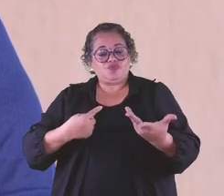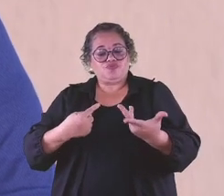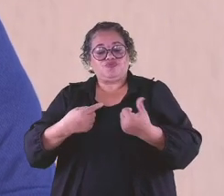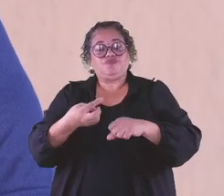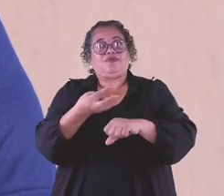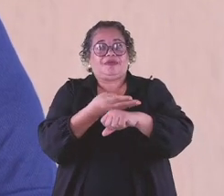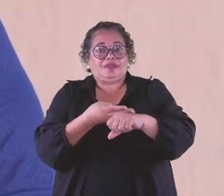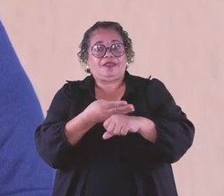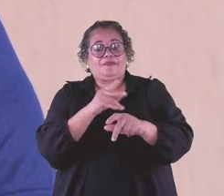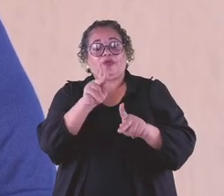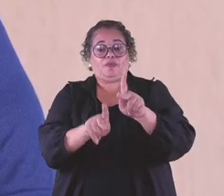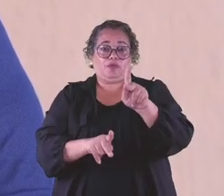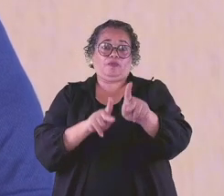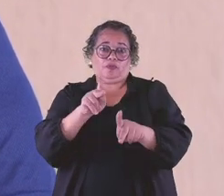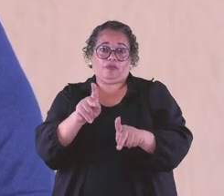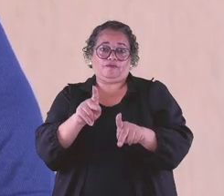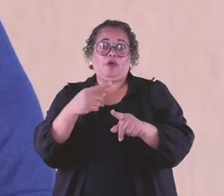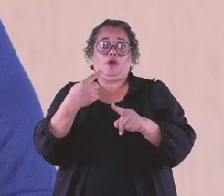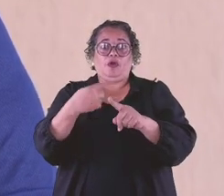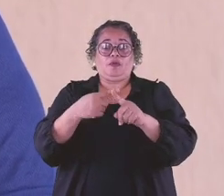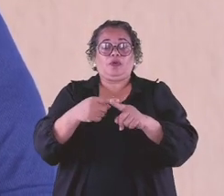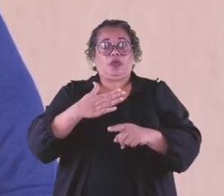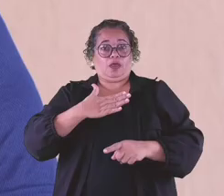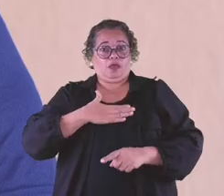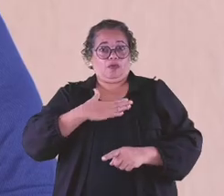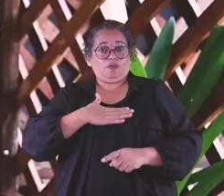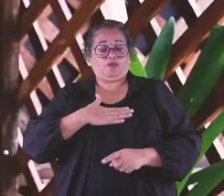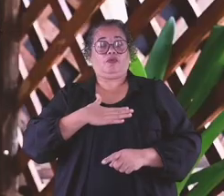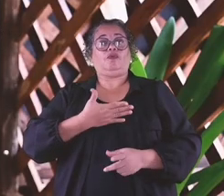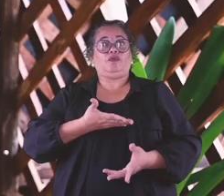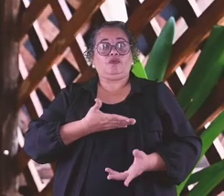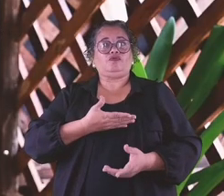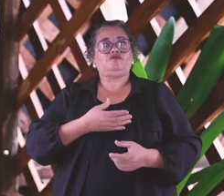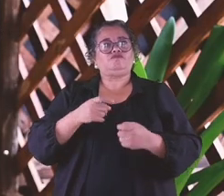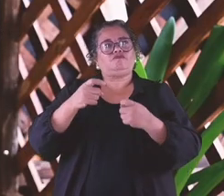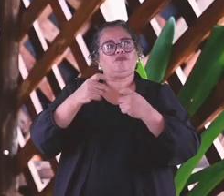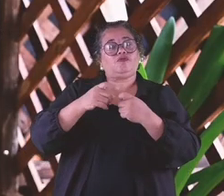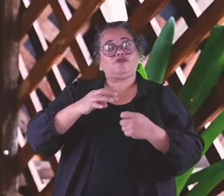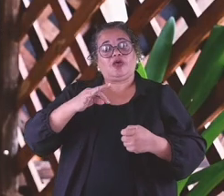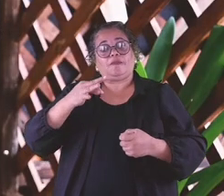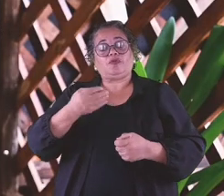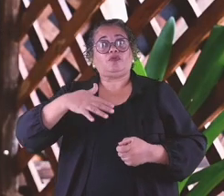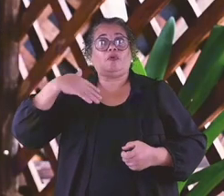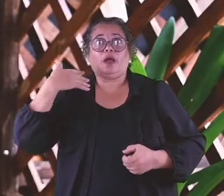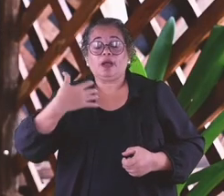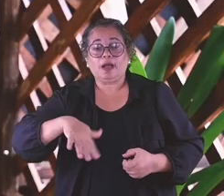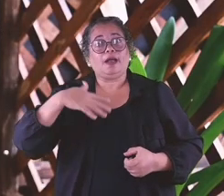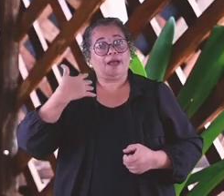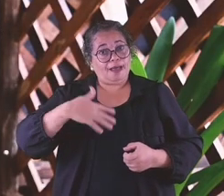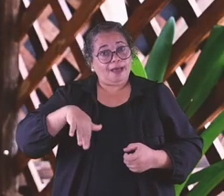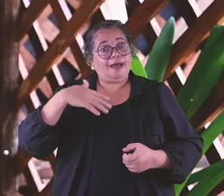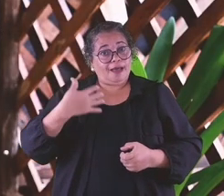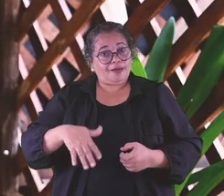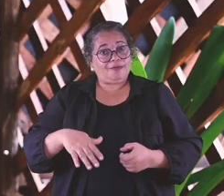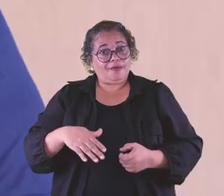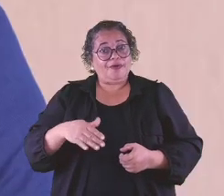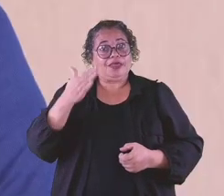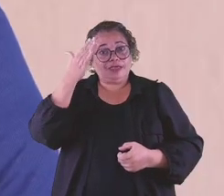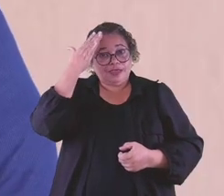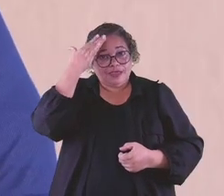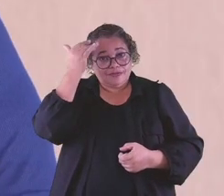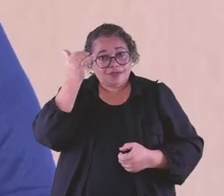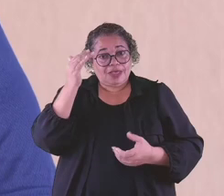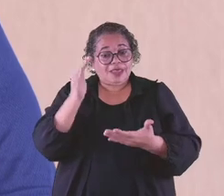tanta diversidade de tratamentos para a população. É muito bom, porque todos os tratamentos que eu fiz são